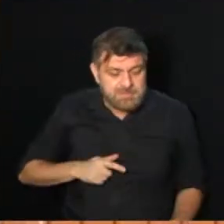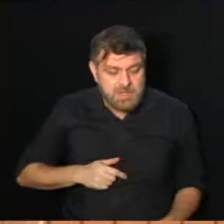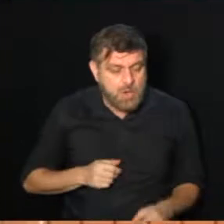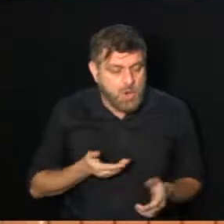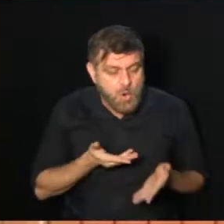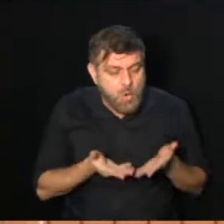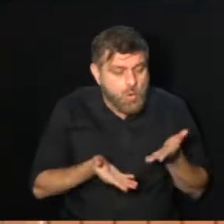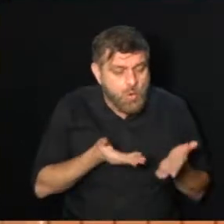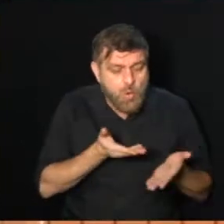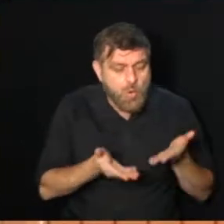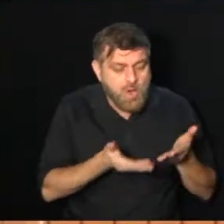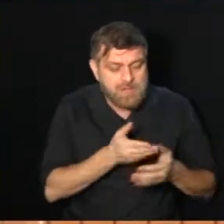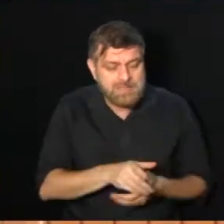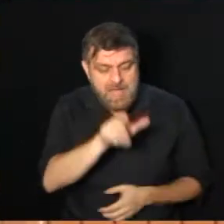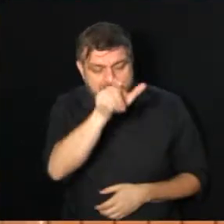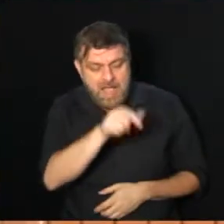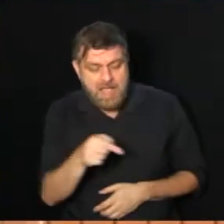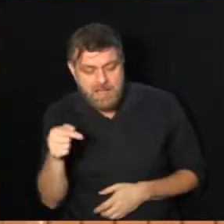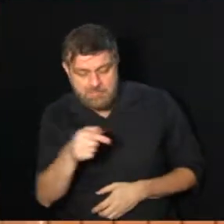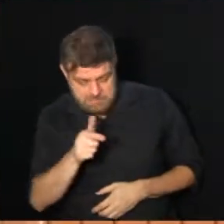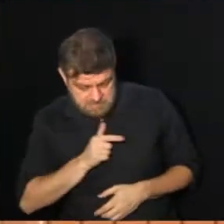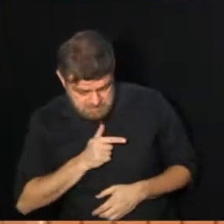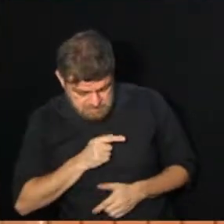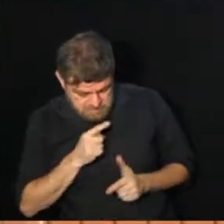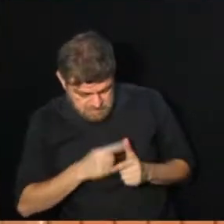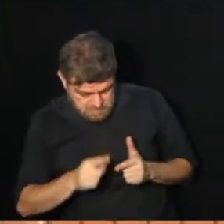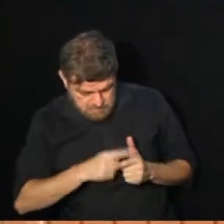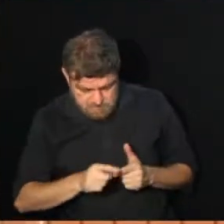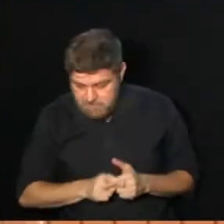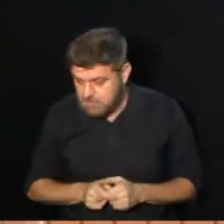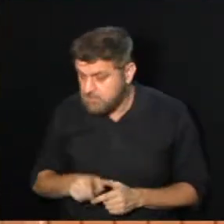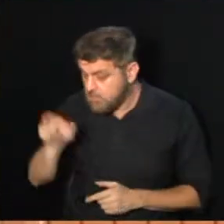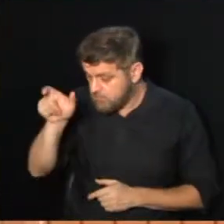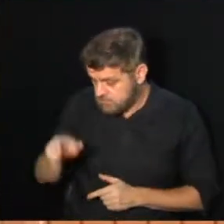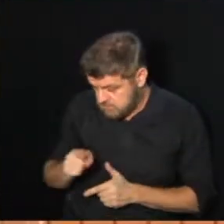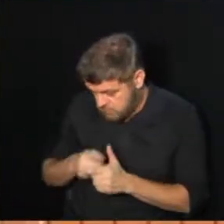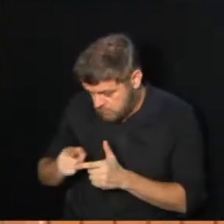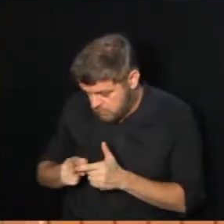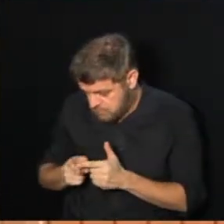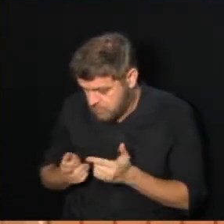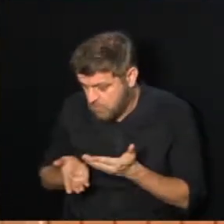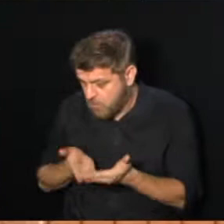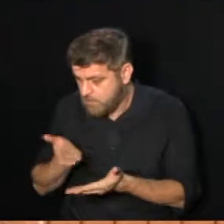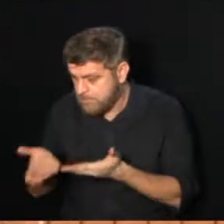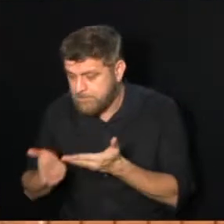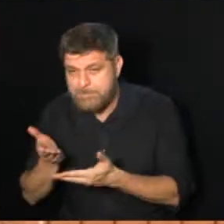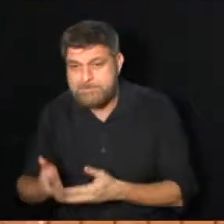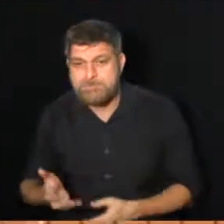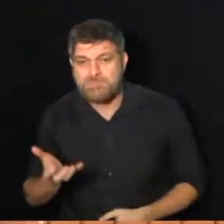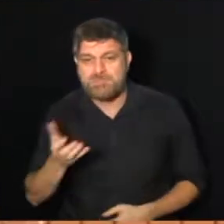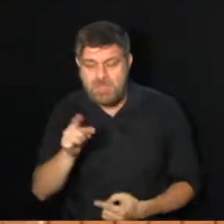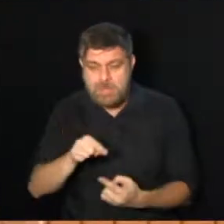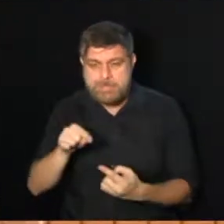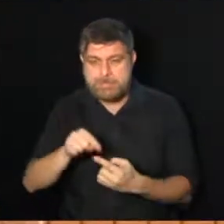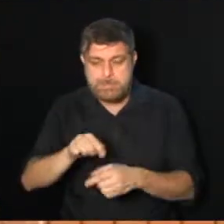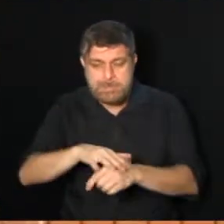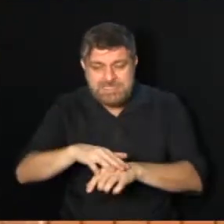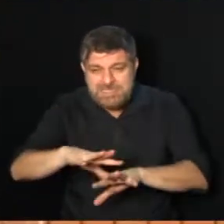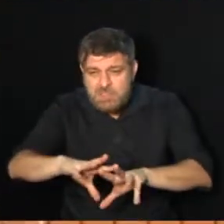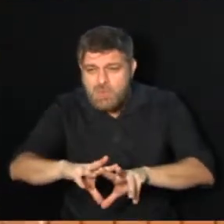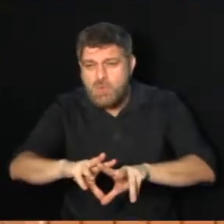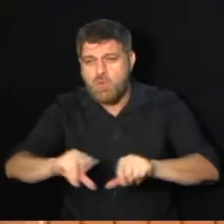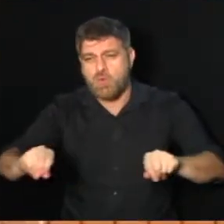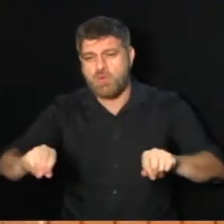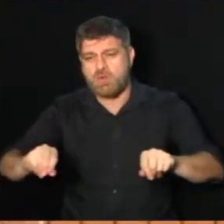tratar as pessoas que estão envolvidas no conflito. Ela busca a cura do conflito. É algo que a gente não